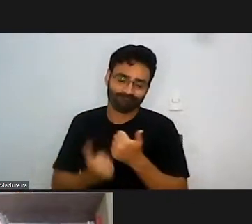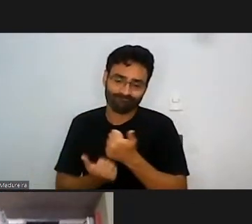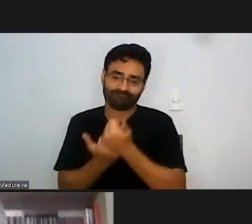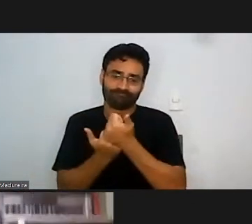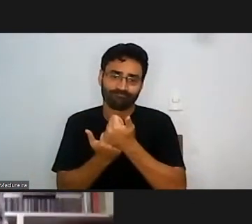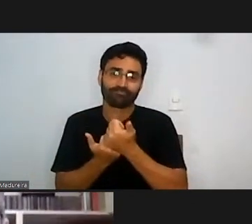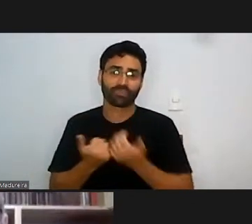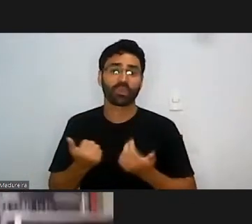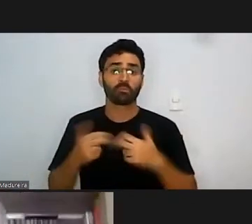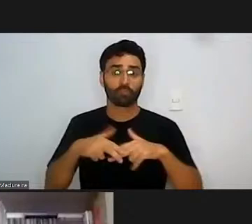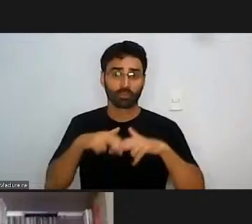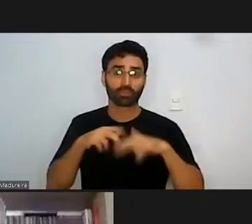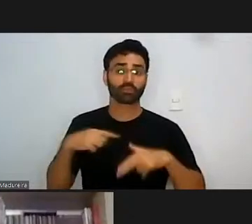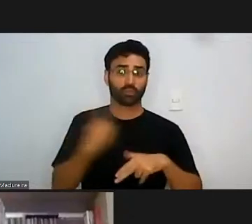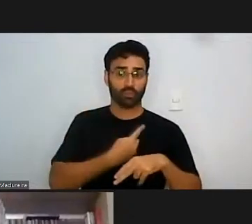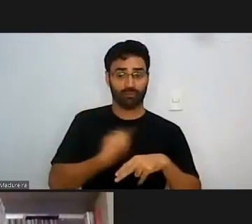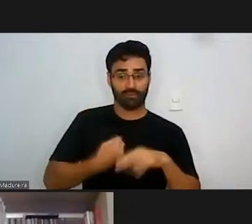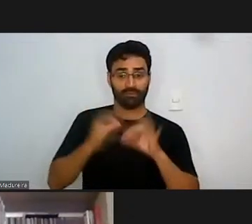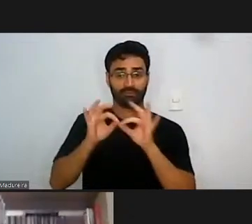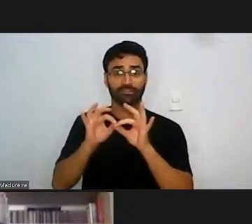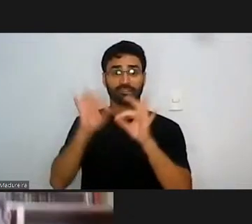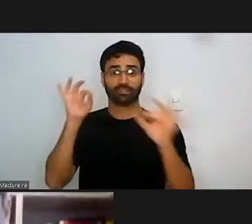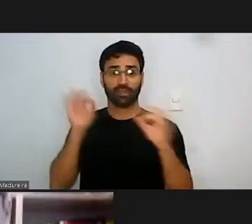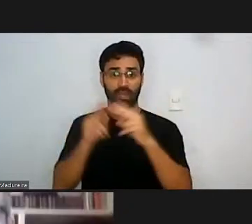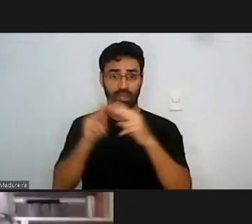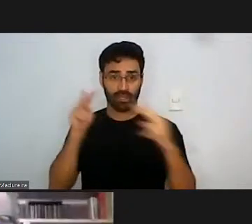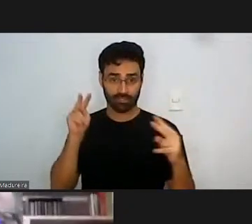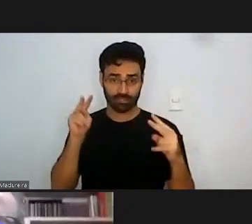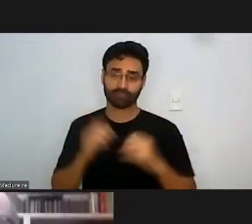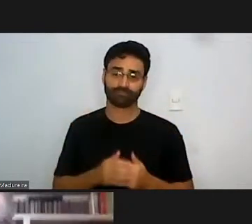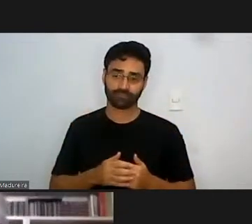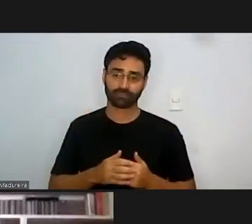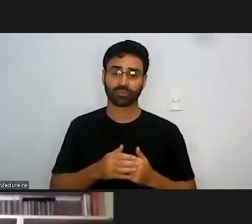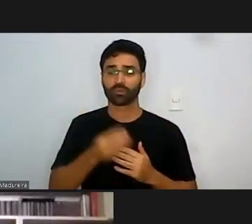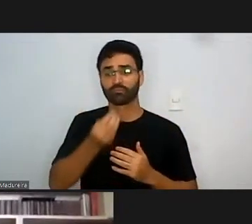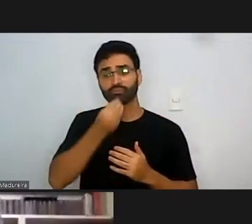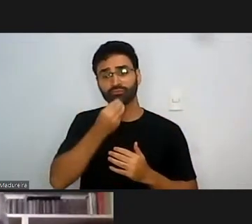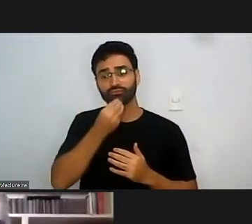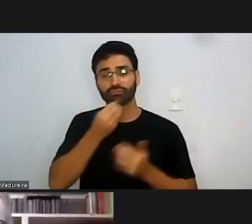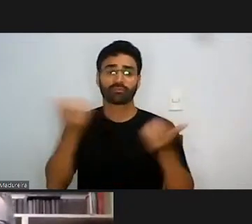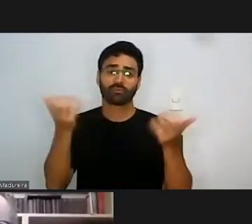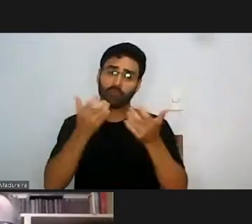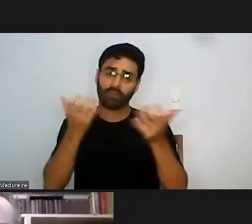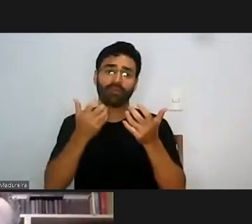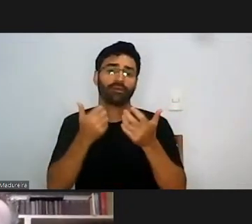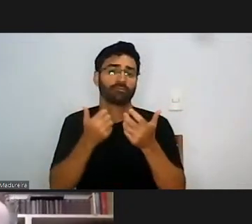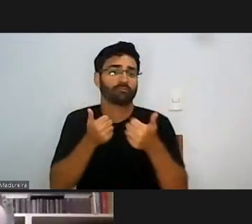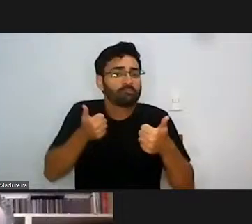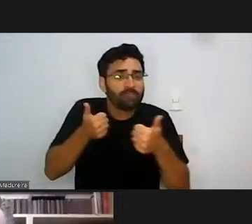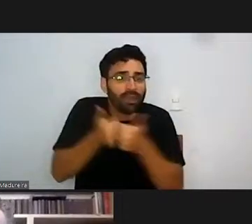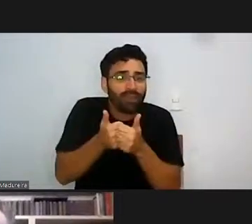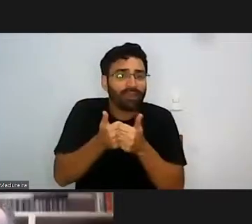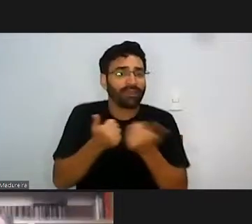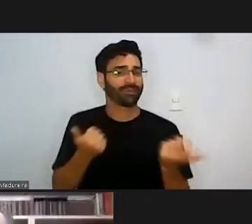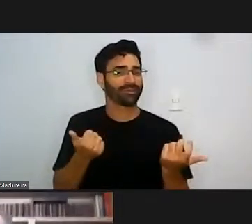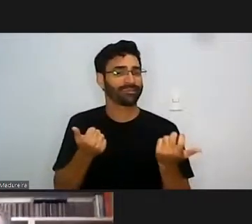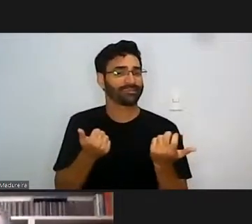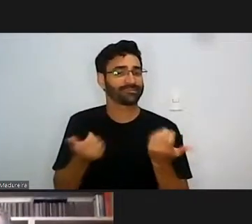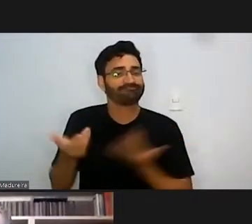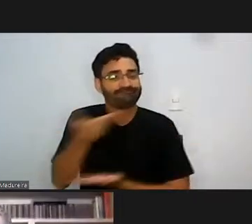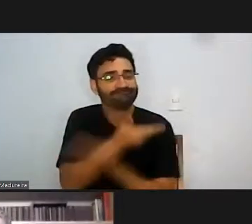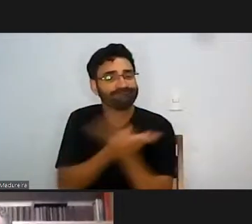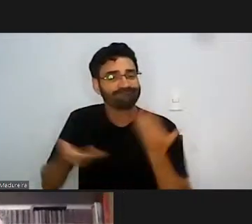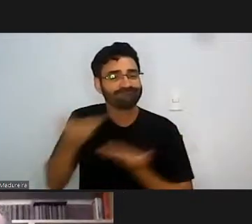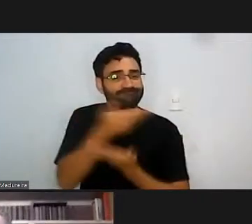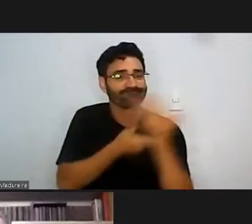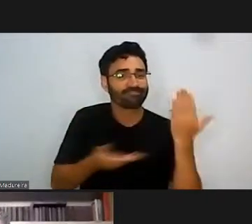à distância neste momento, que gostaríamos de estar próximos, sentindo o calor humano,